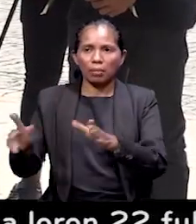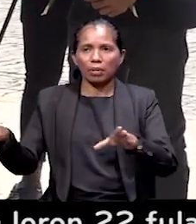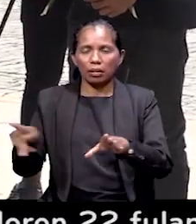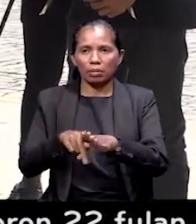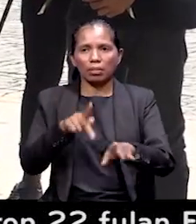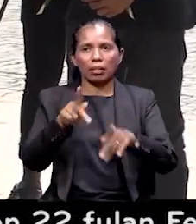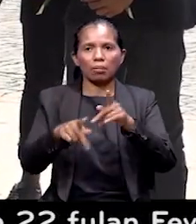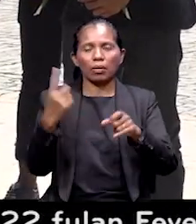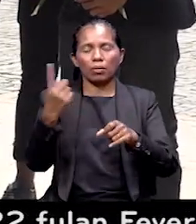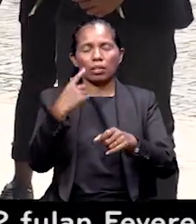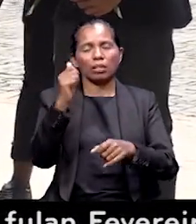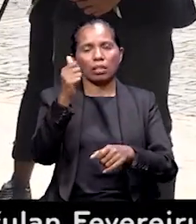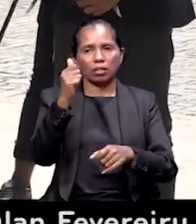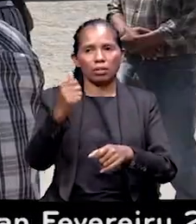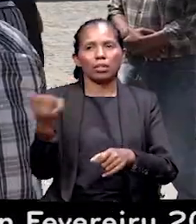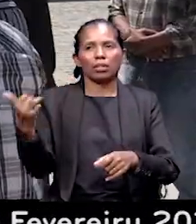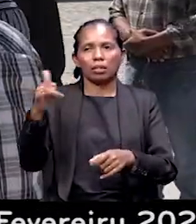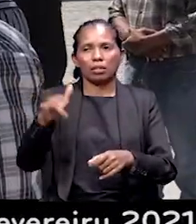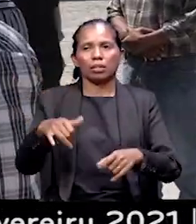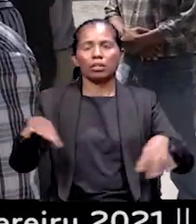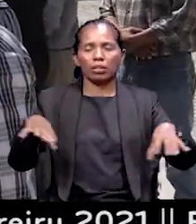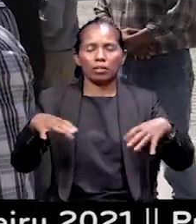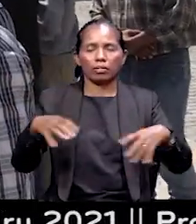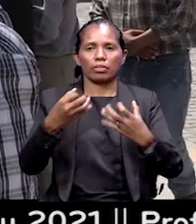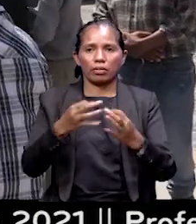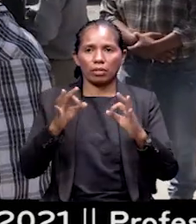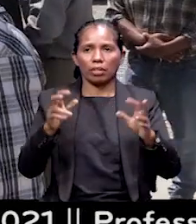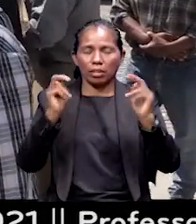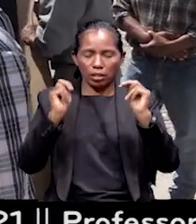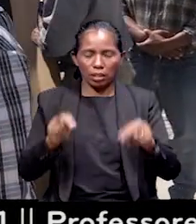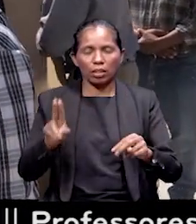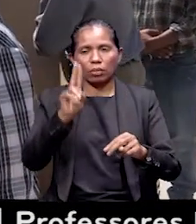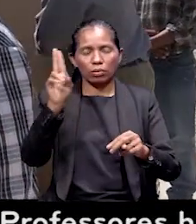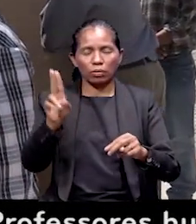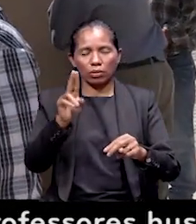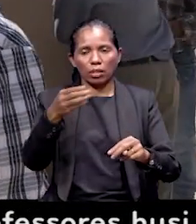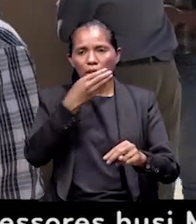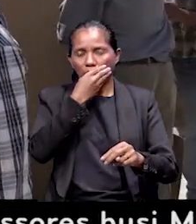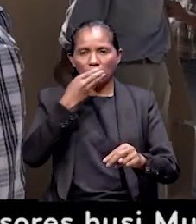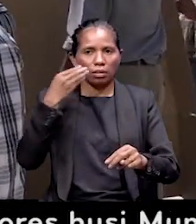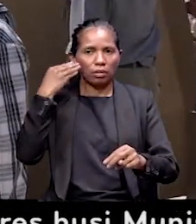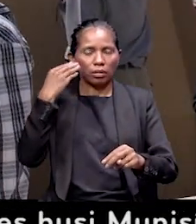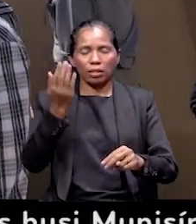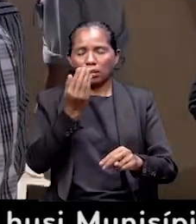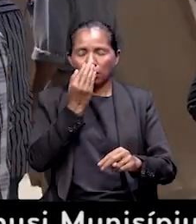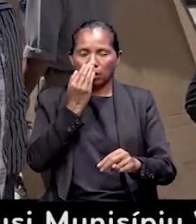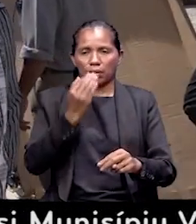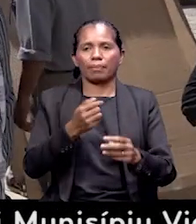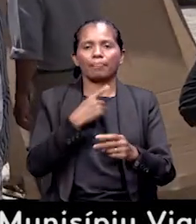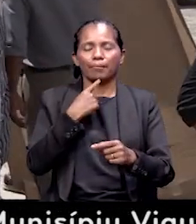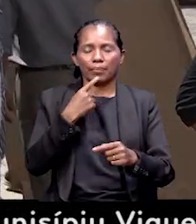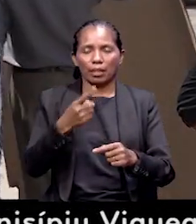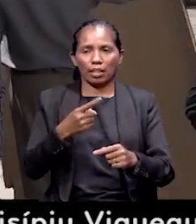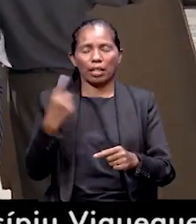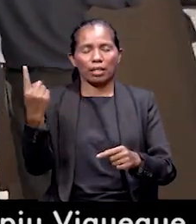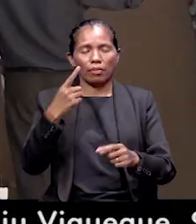emanan sanulureu. Sira nebe durante ceremonia nerasik tenki uza maskra o ingnian horitaka inus no ibun no